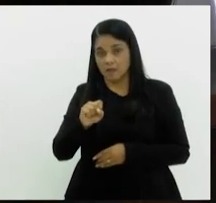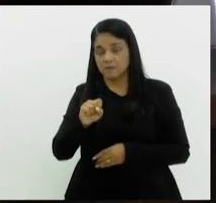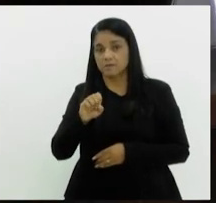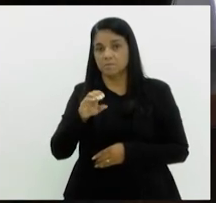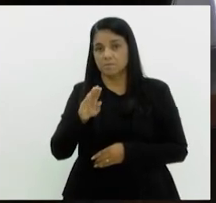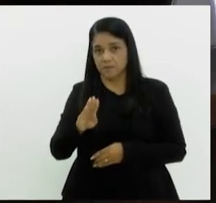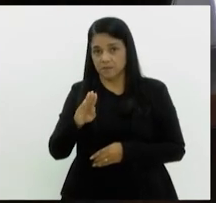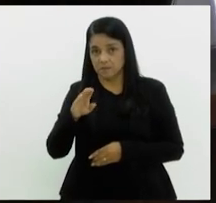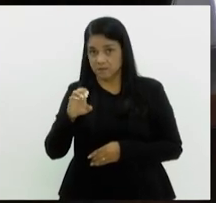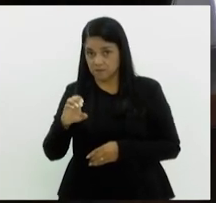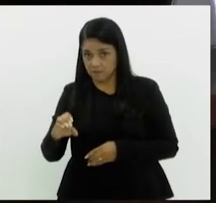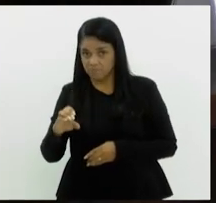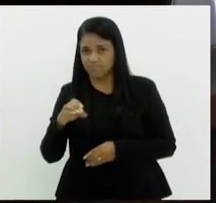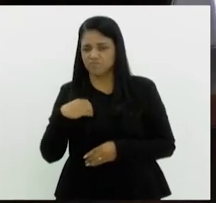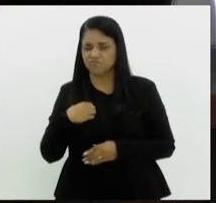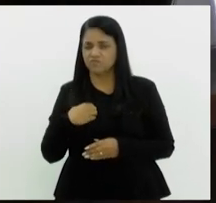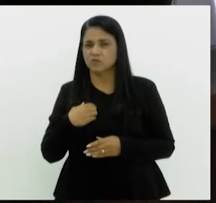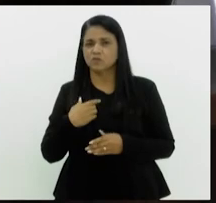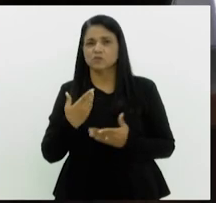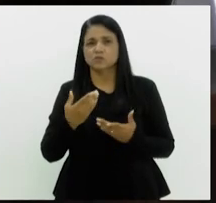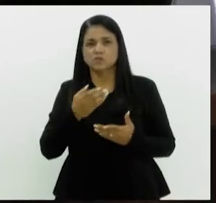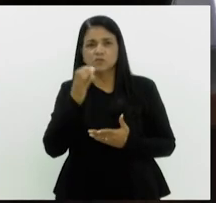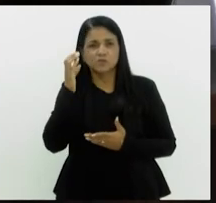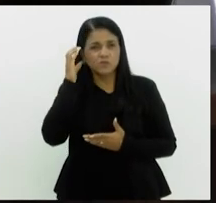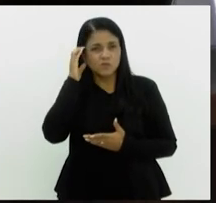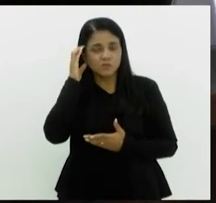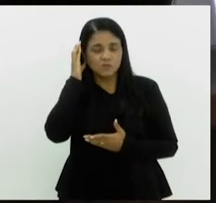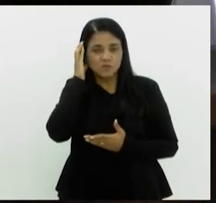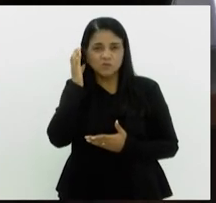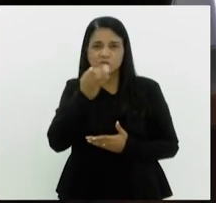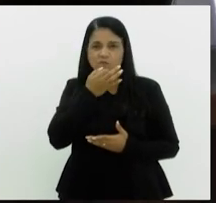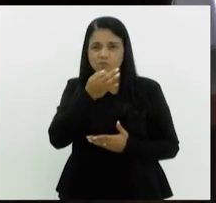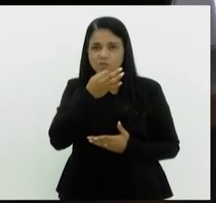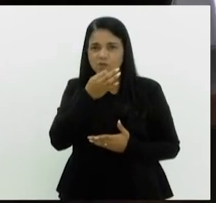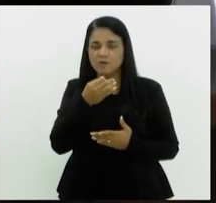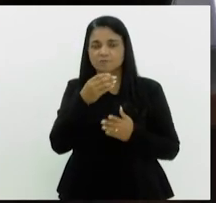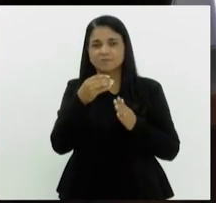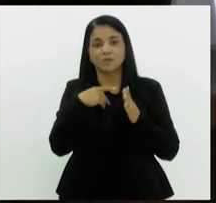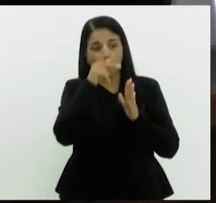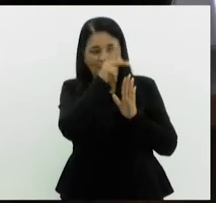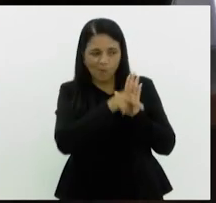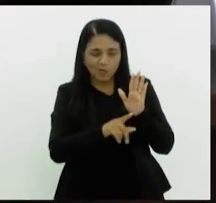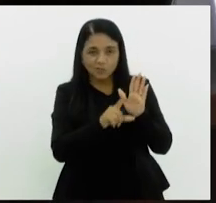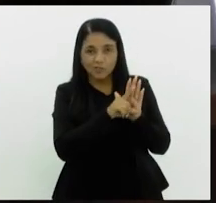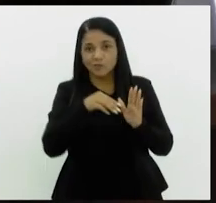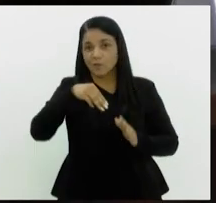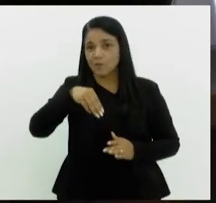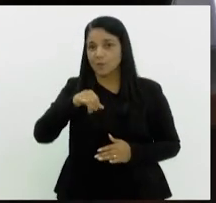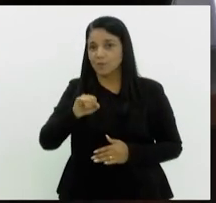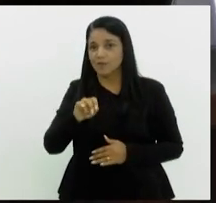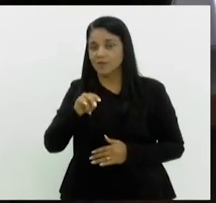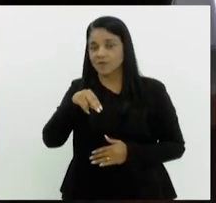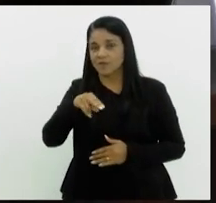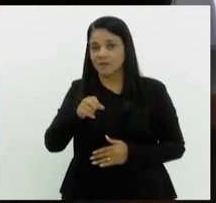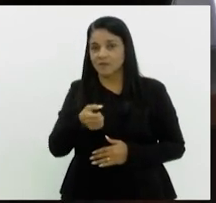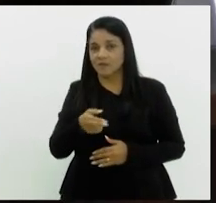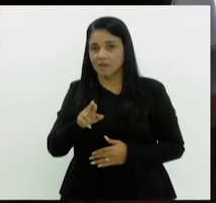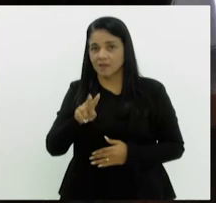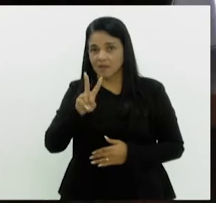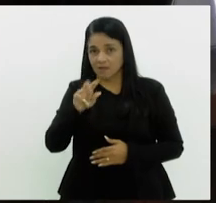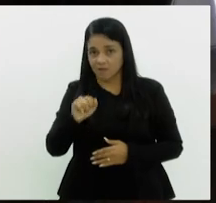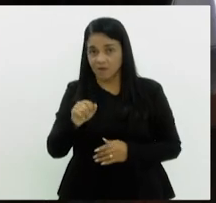atuais, muito atuais. Ela tem um projeto Minerva, que é o xodó dela, junto com Delminda, né? Delminda,